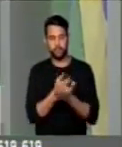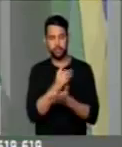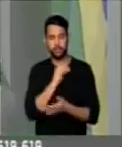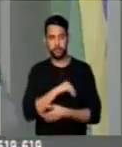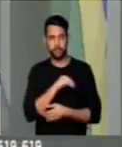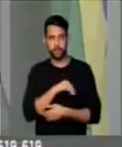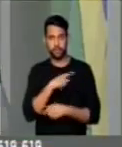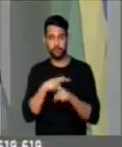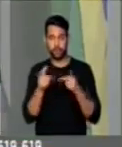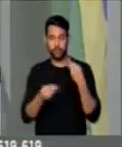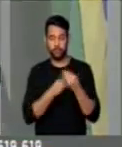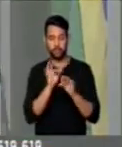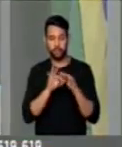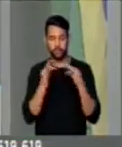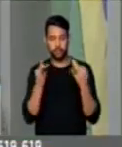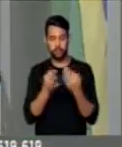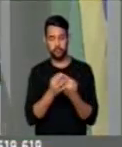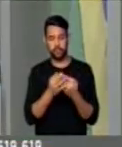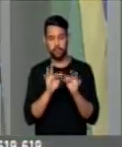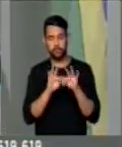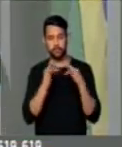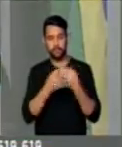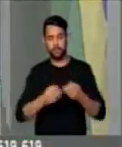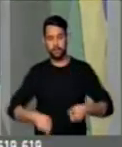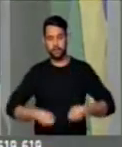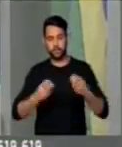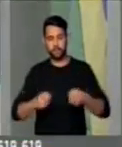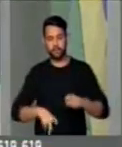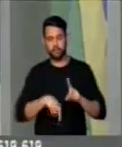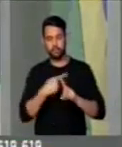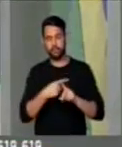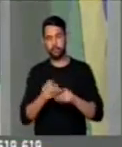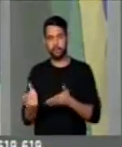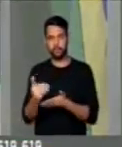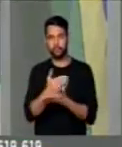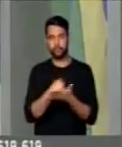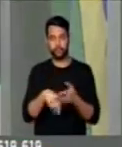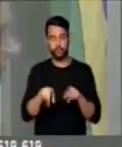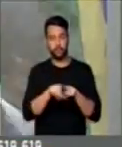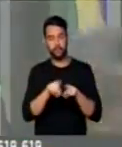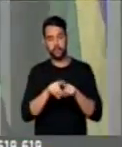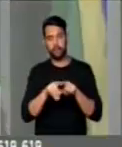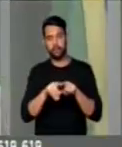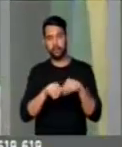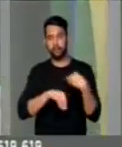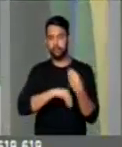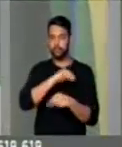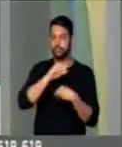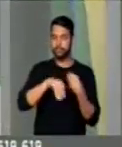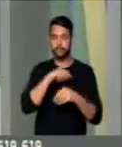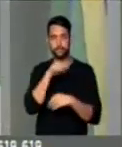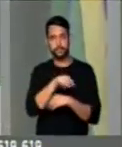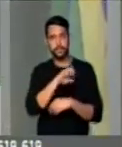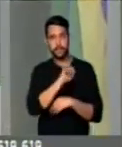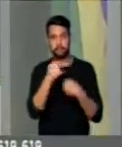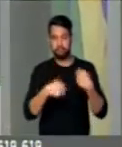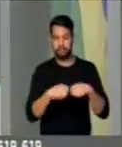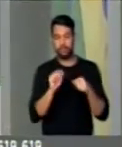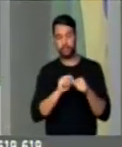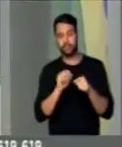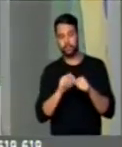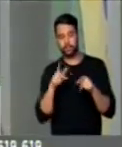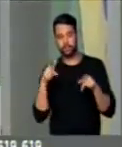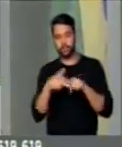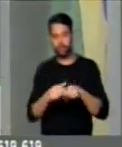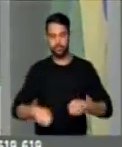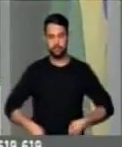pagamentos. E como numa família que gasta mais do que arrecada, também há o desequilíbrio. E ali é necessário um